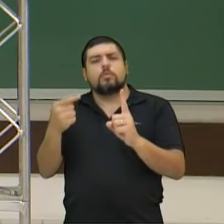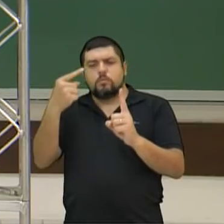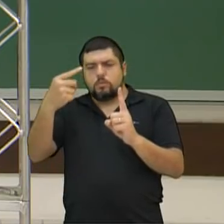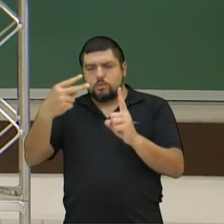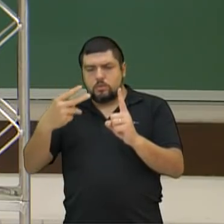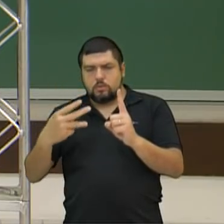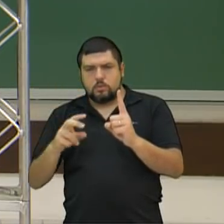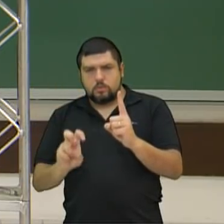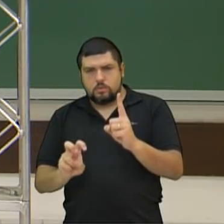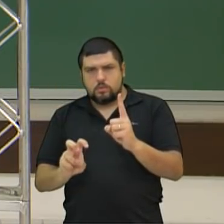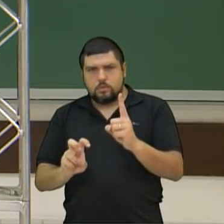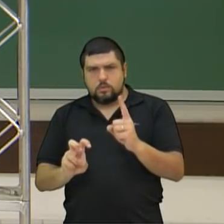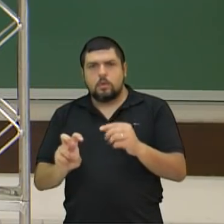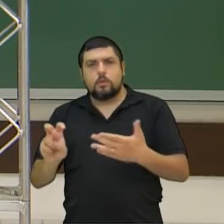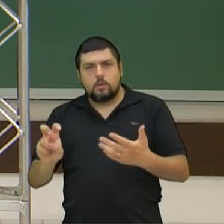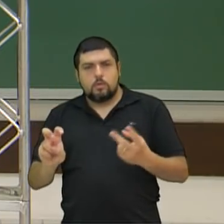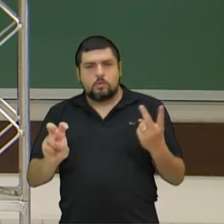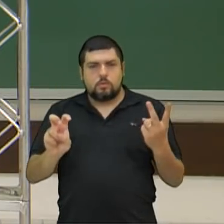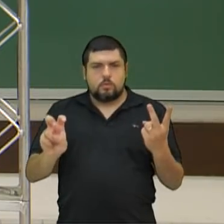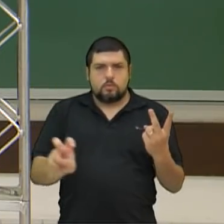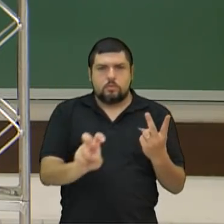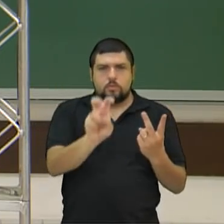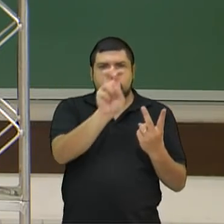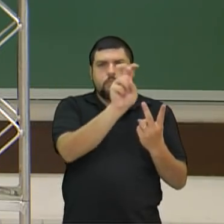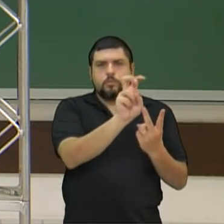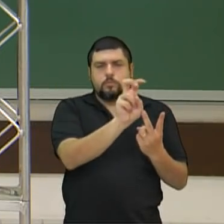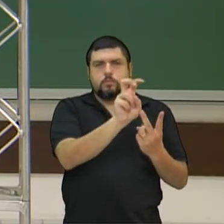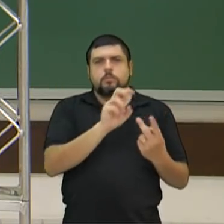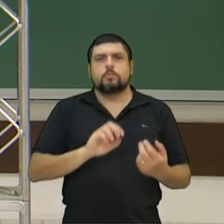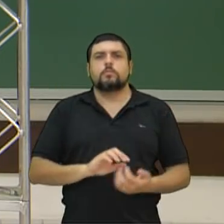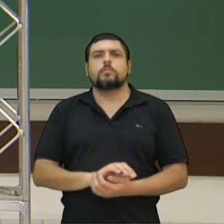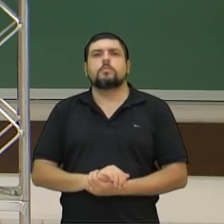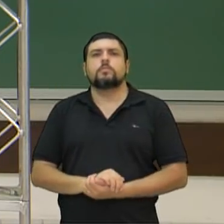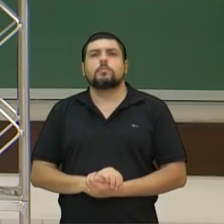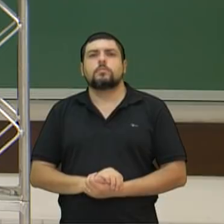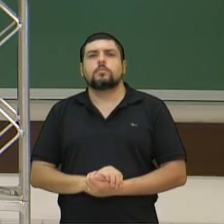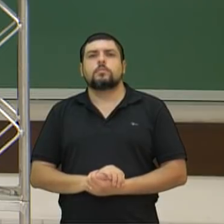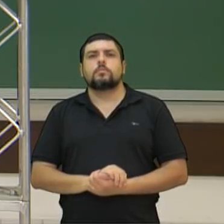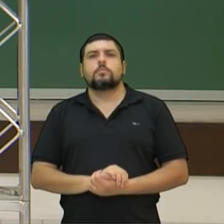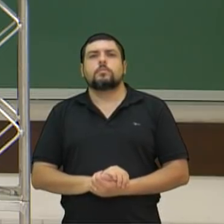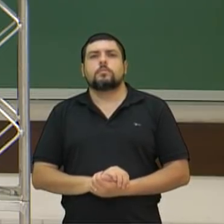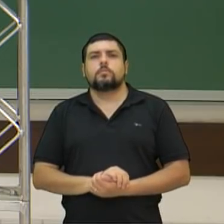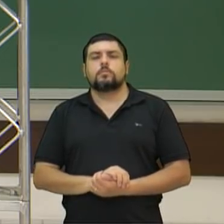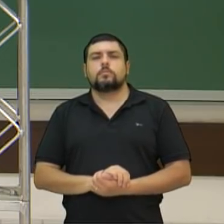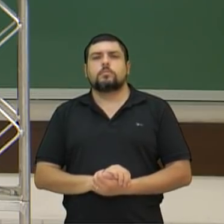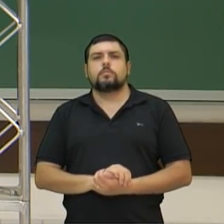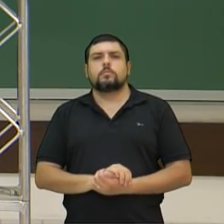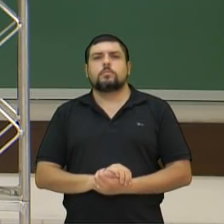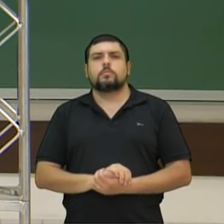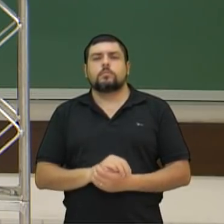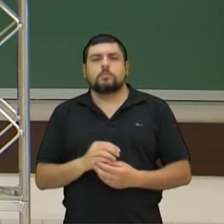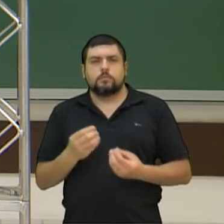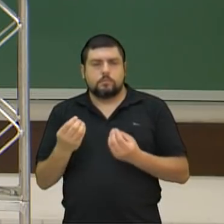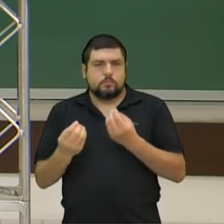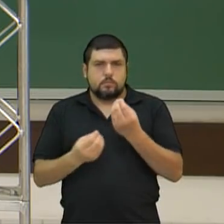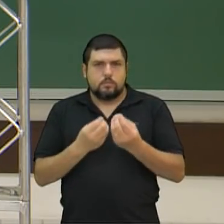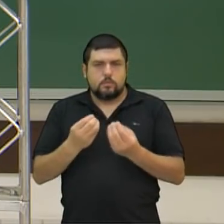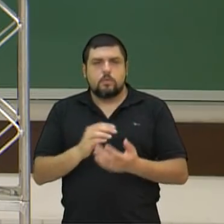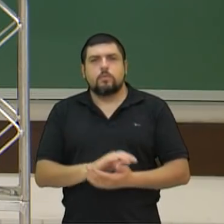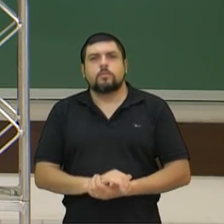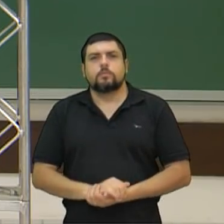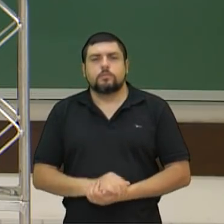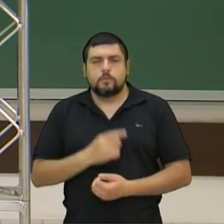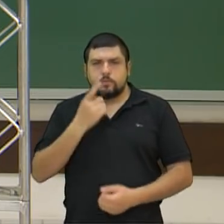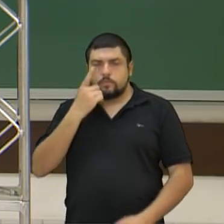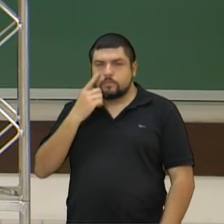é 2 elevado a 5, ok? Agora, eu venho aqui e faço o seguinte. Eu substituo